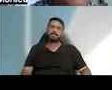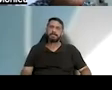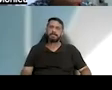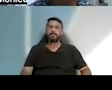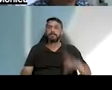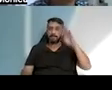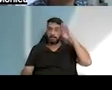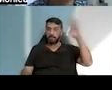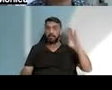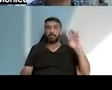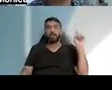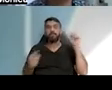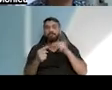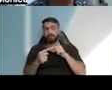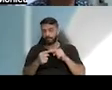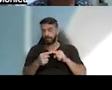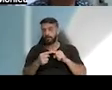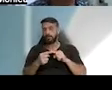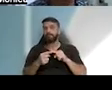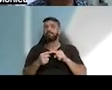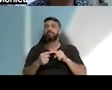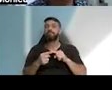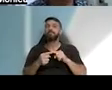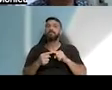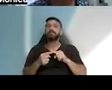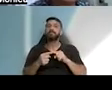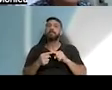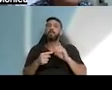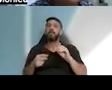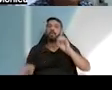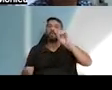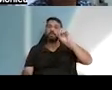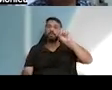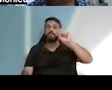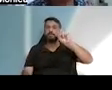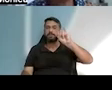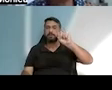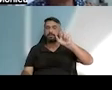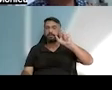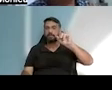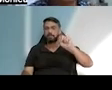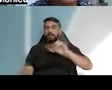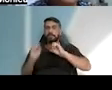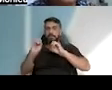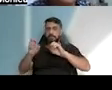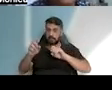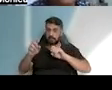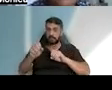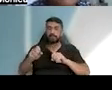o objetivo principal da Osiris é ensinar inovação biotecnológica